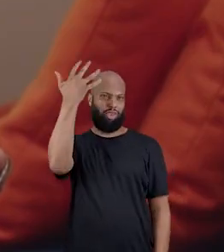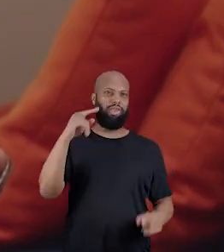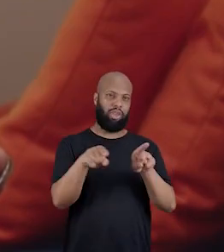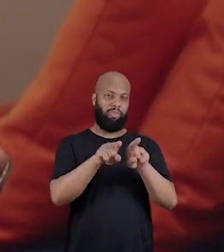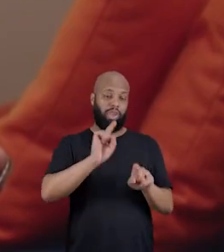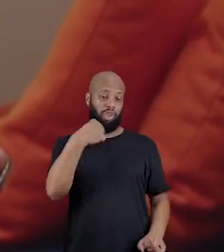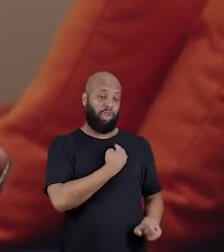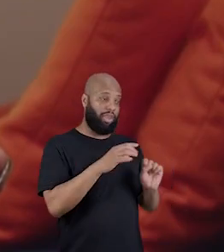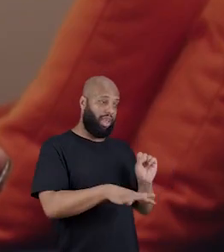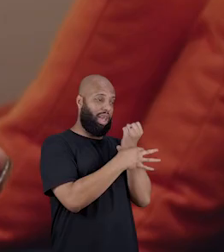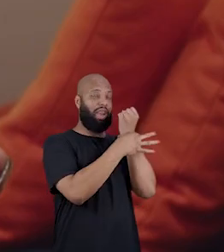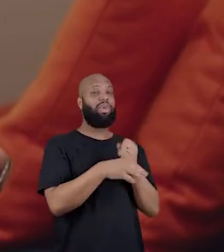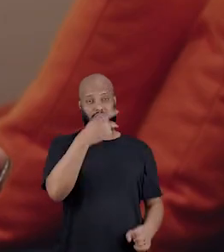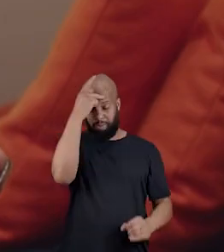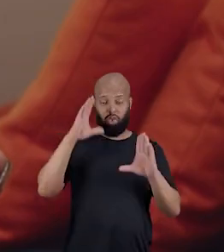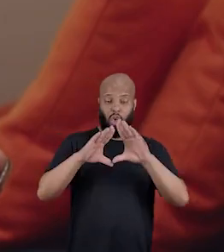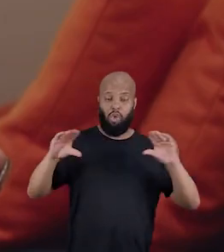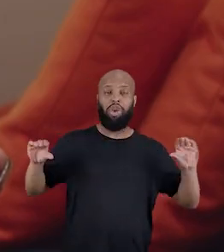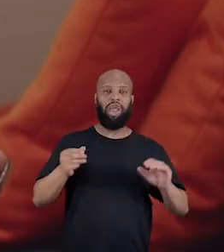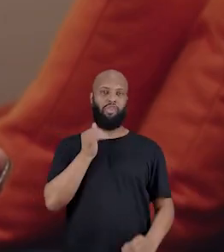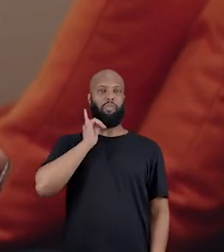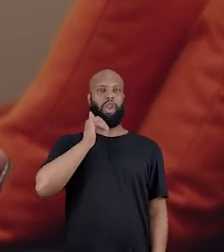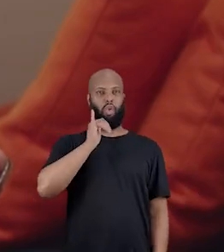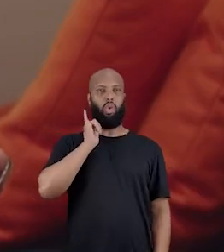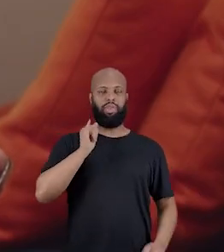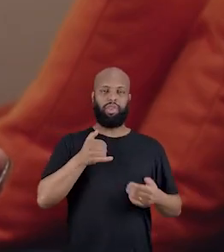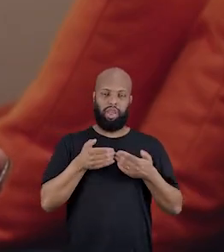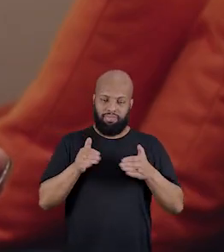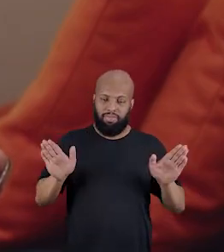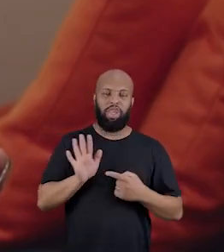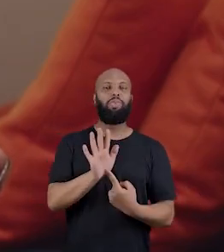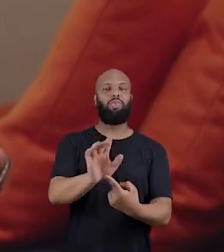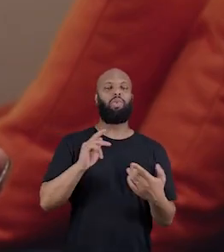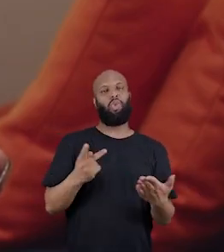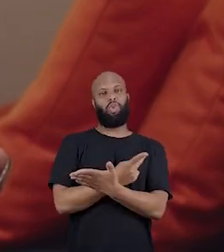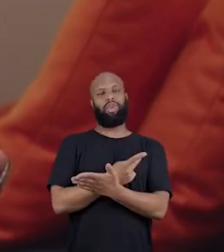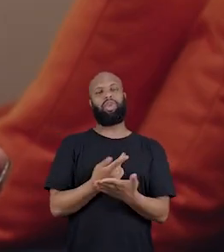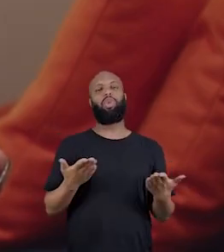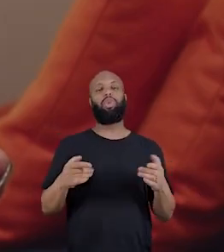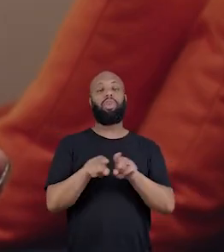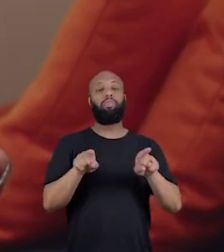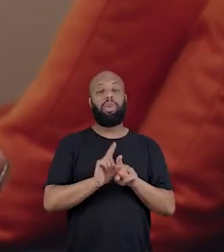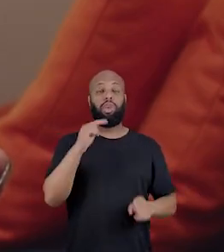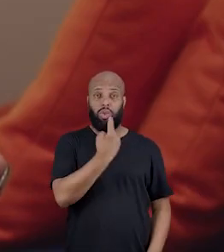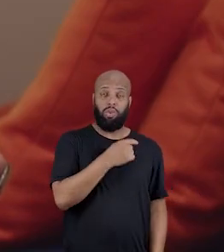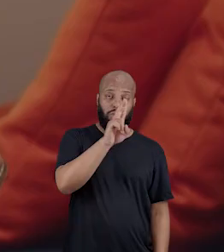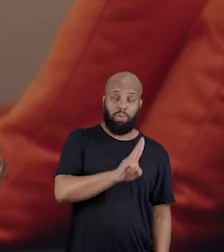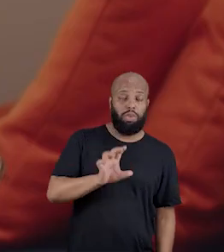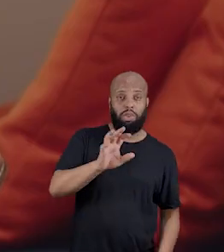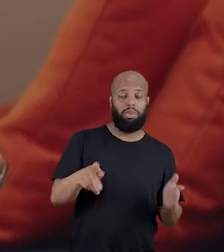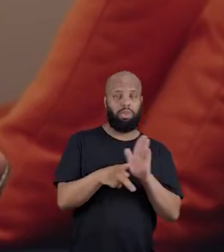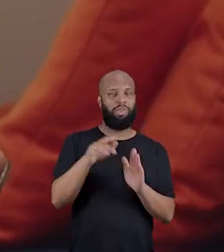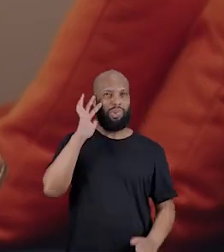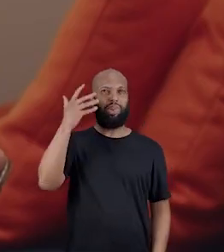gente foque na solução, que a gente garanta que a pessoa se sinta confortável para abrir o que aconteceu e o erro, e que a gente não só use